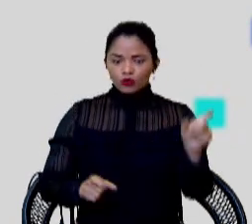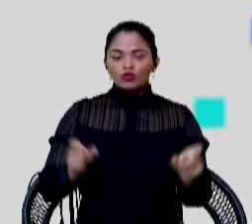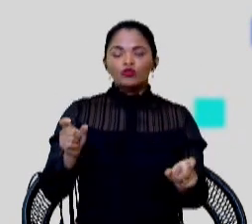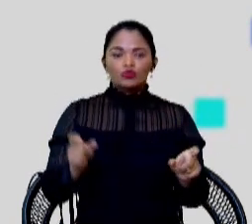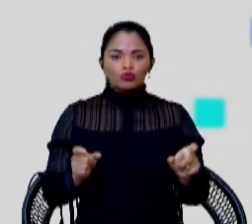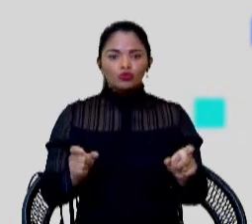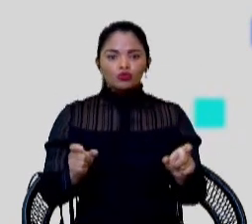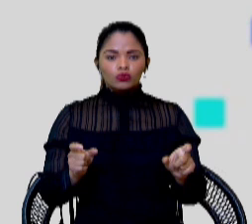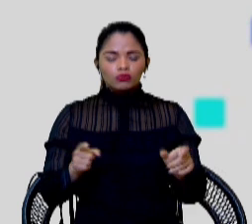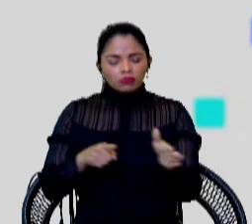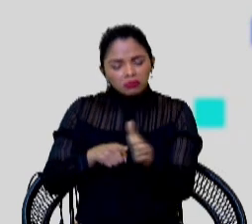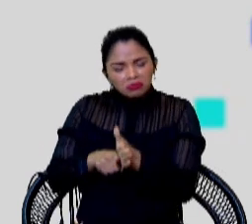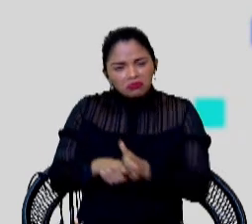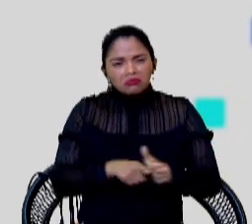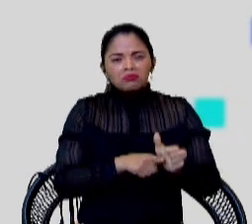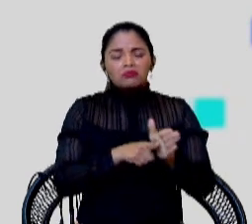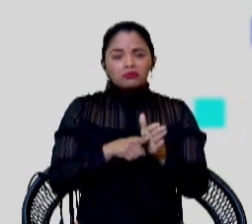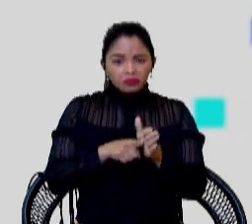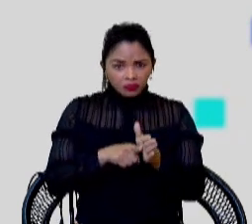fake realizaram a pesquisa